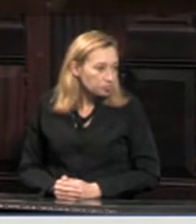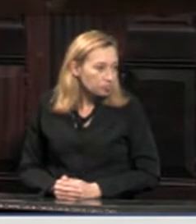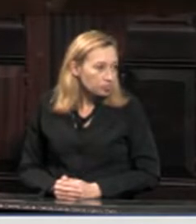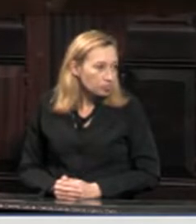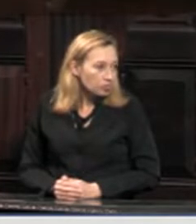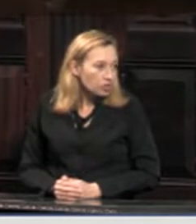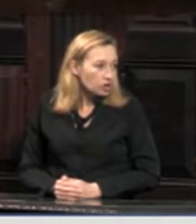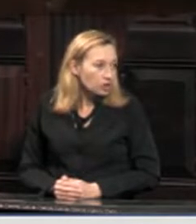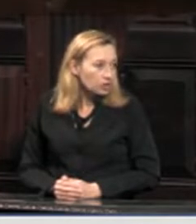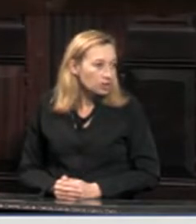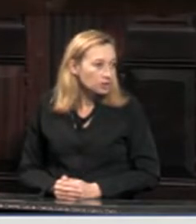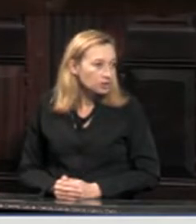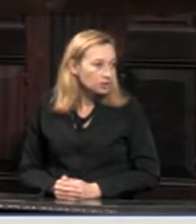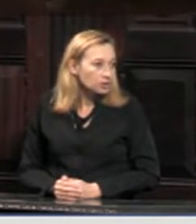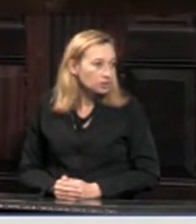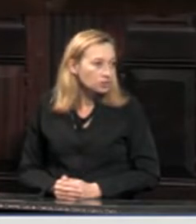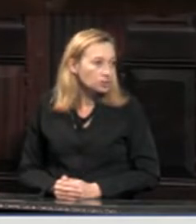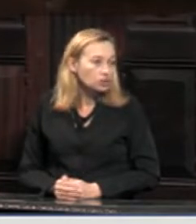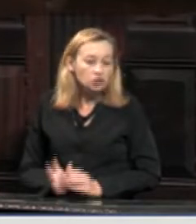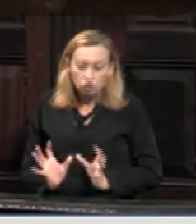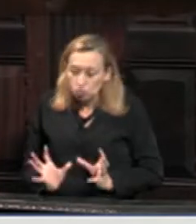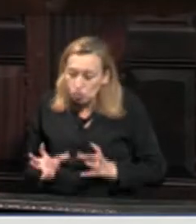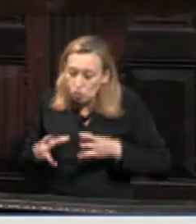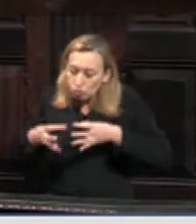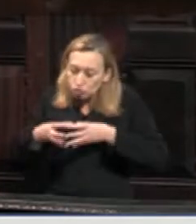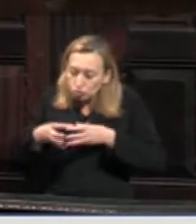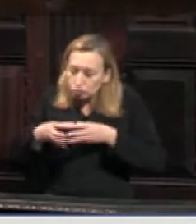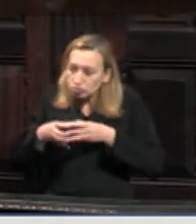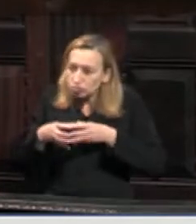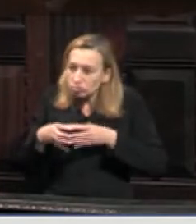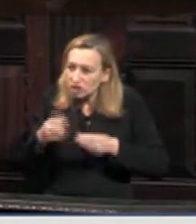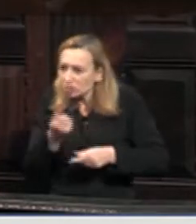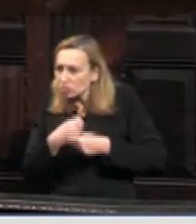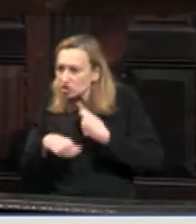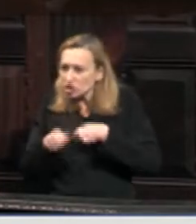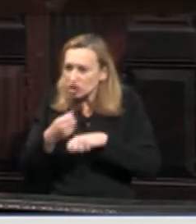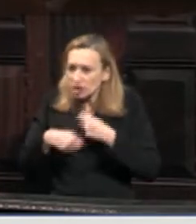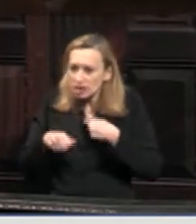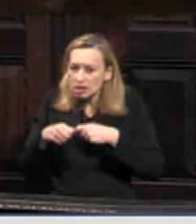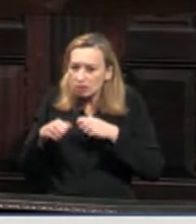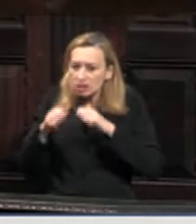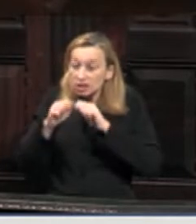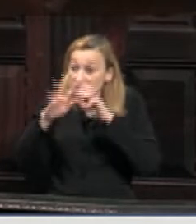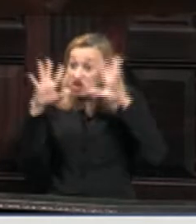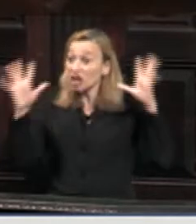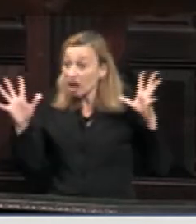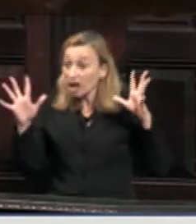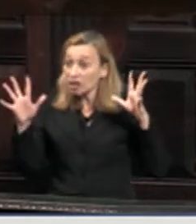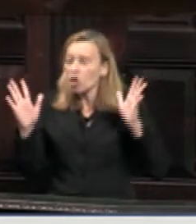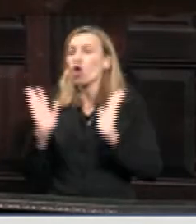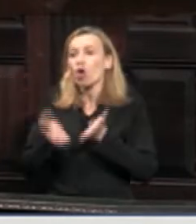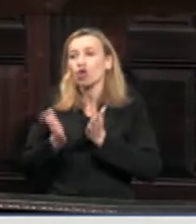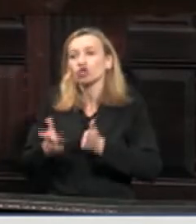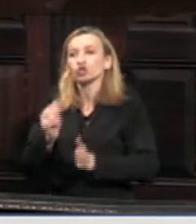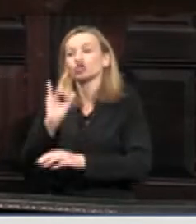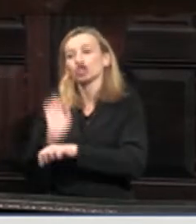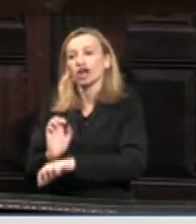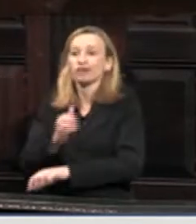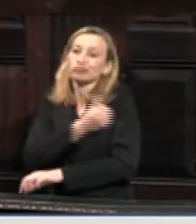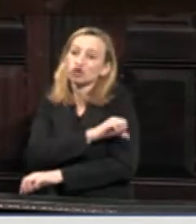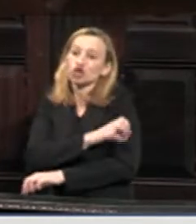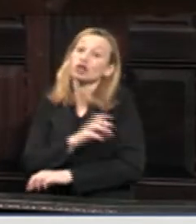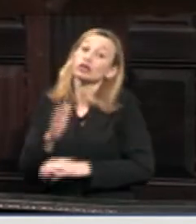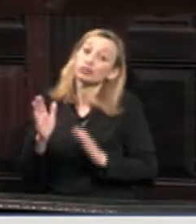unificado, que gerencie o conjunto de vagas e que tenha transparência. Hoje, no Estado do Rio de Janeiro, infelizmente,